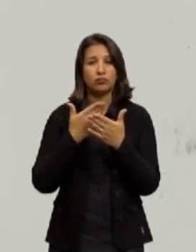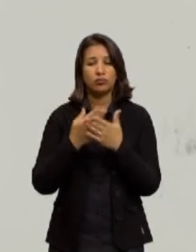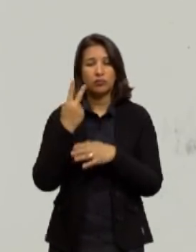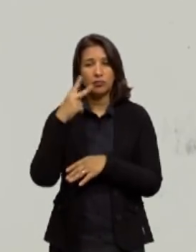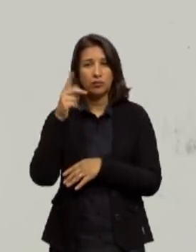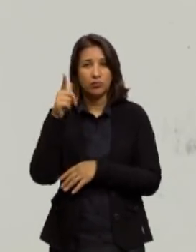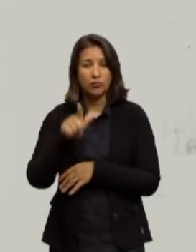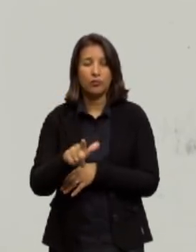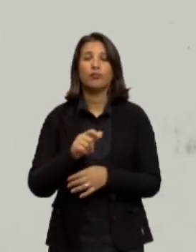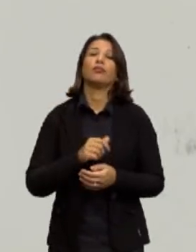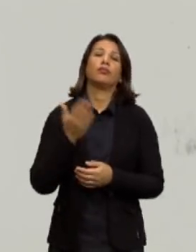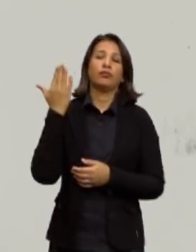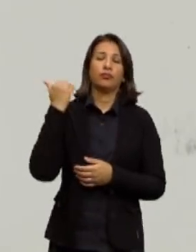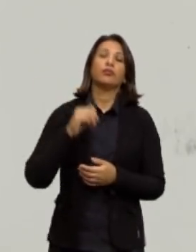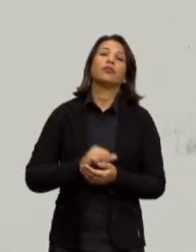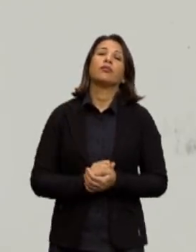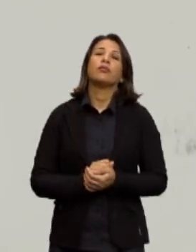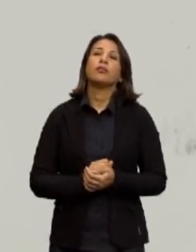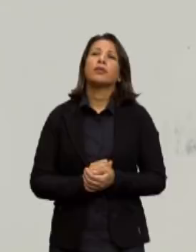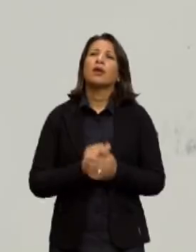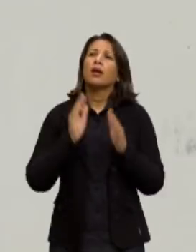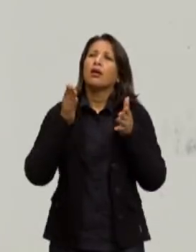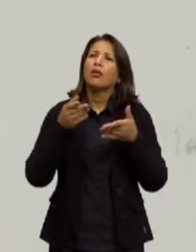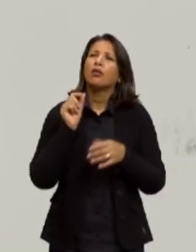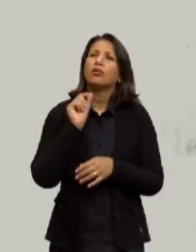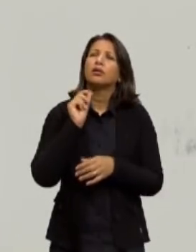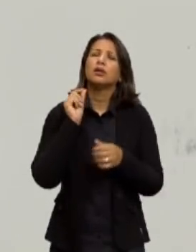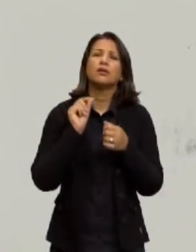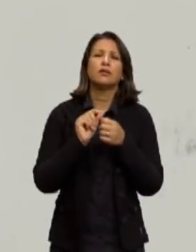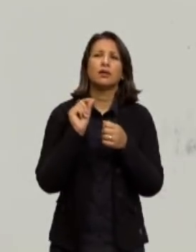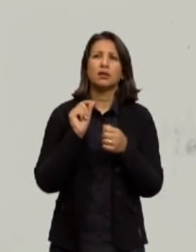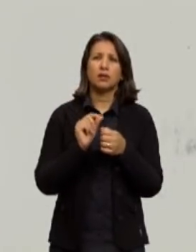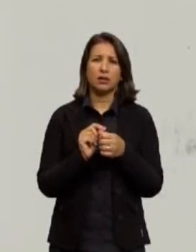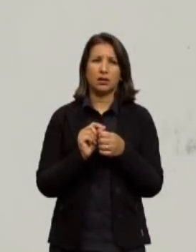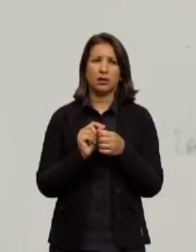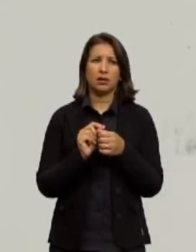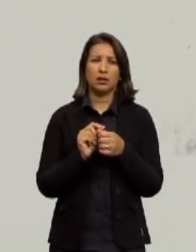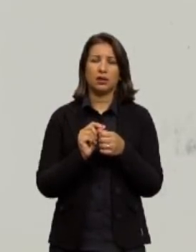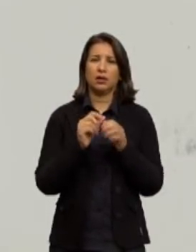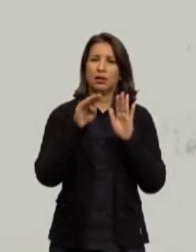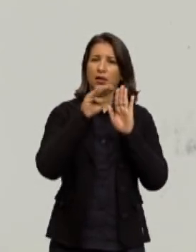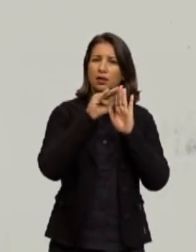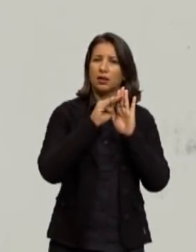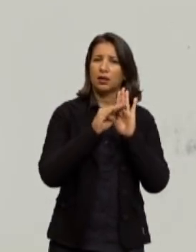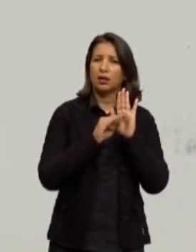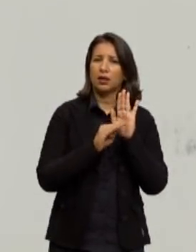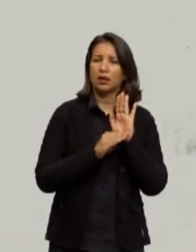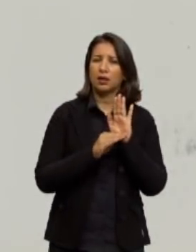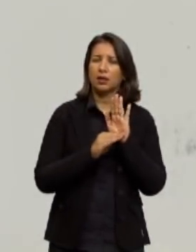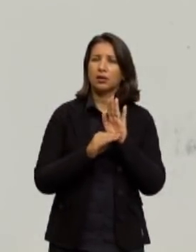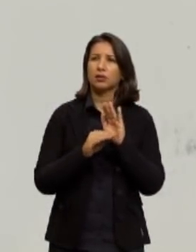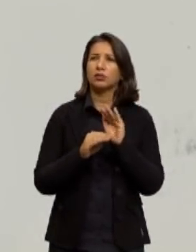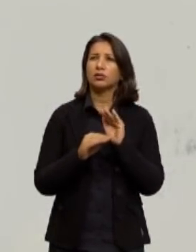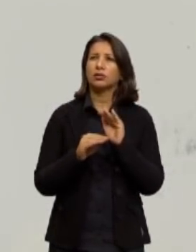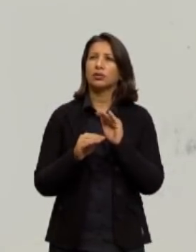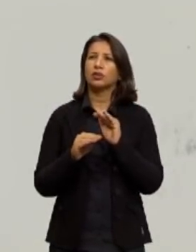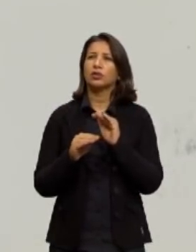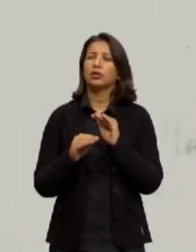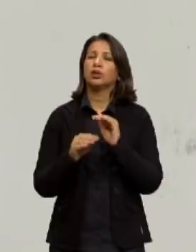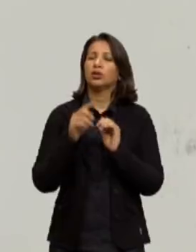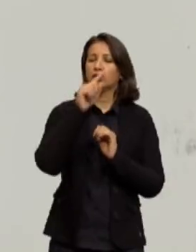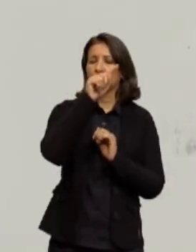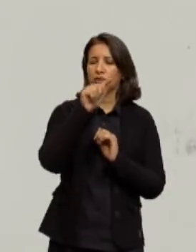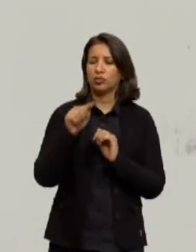nós vamos aplicar as nossas propriedades das proporções lembra o que que diz a propriedade das proporções que o